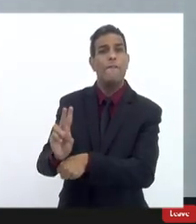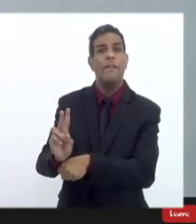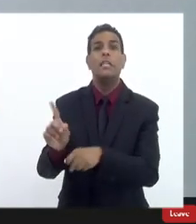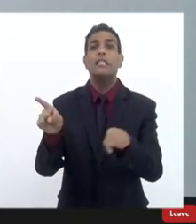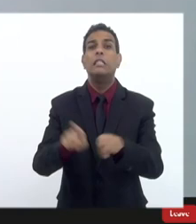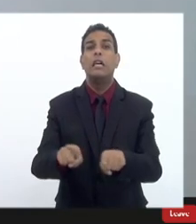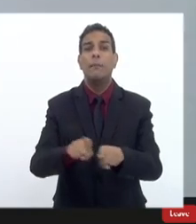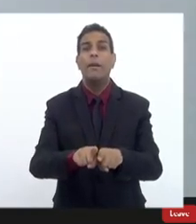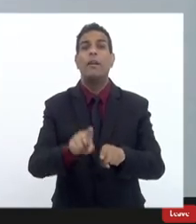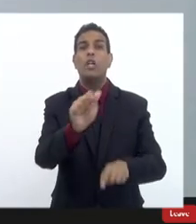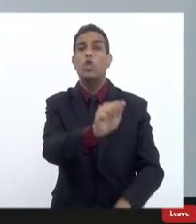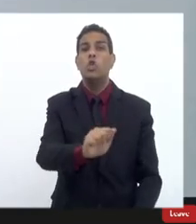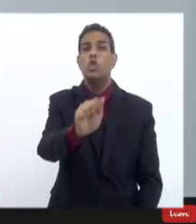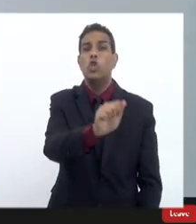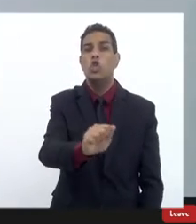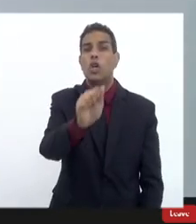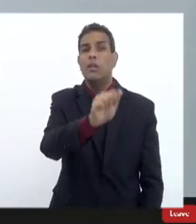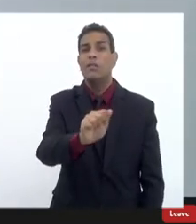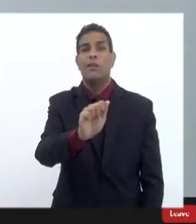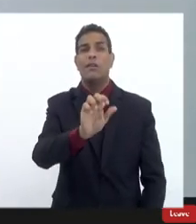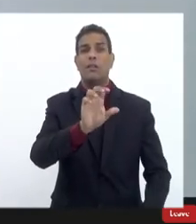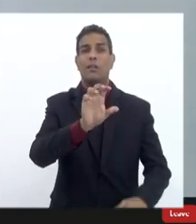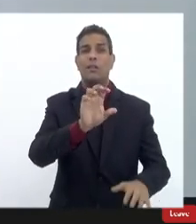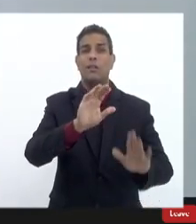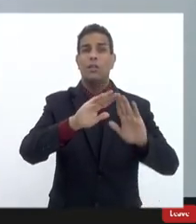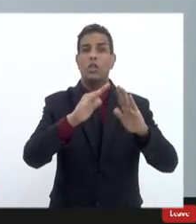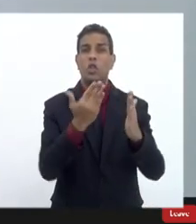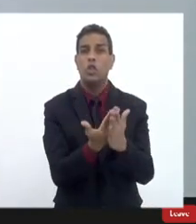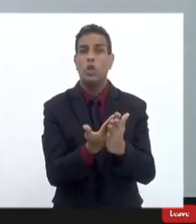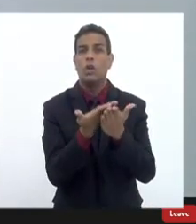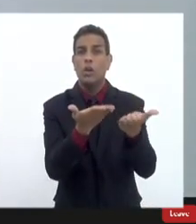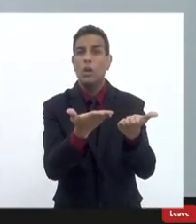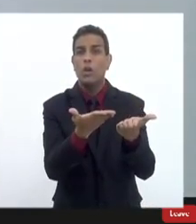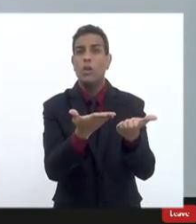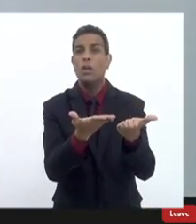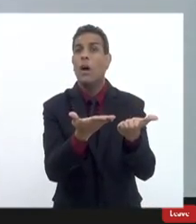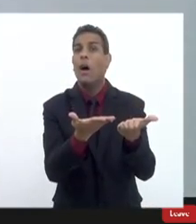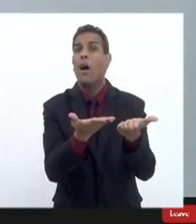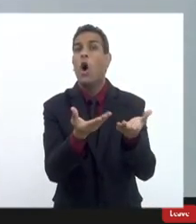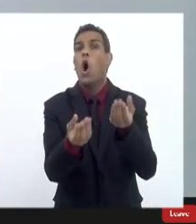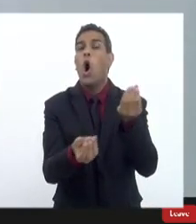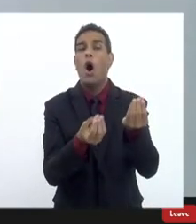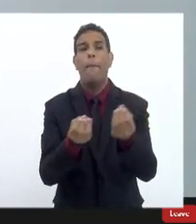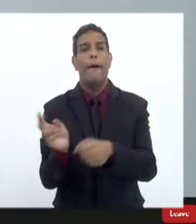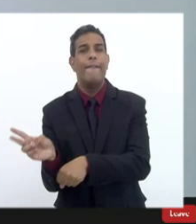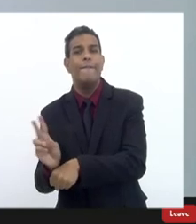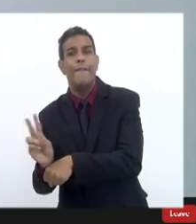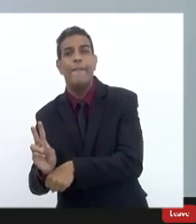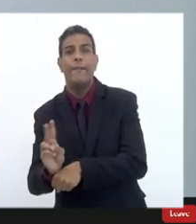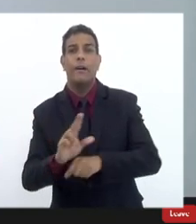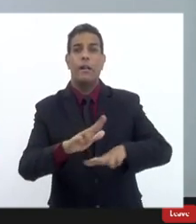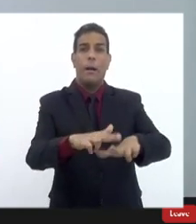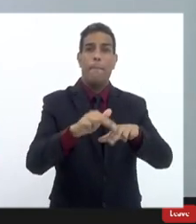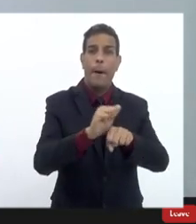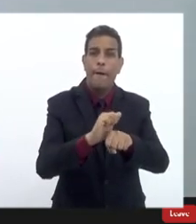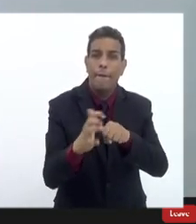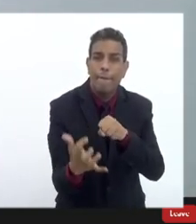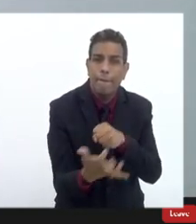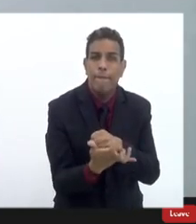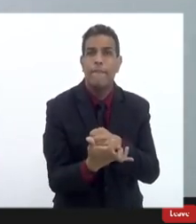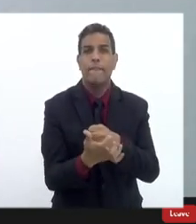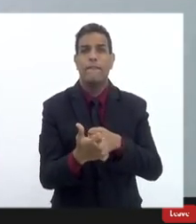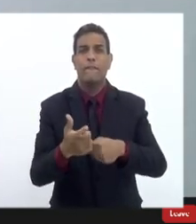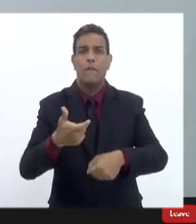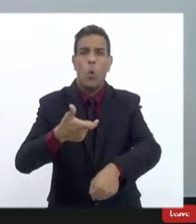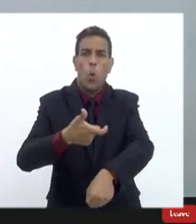estudantes eleitos na escola, que a direção coloca como função do grupo fiscalizar a entrada dos estudantes na escola, e agora na pandemia, registrando a